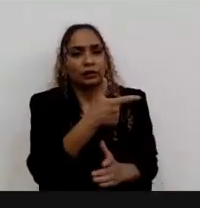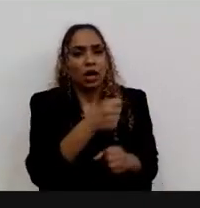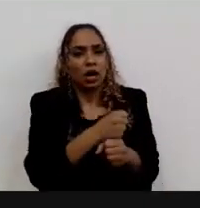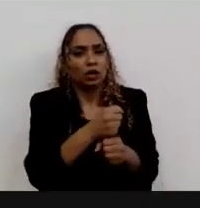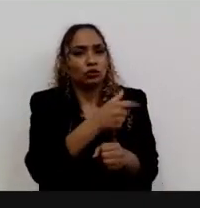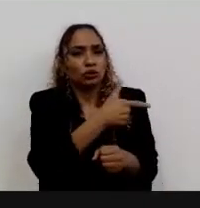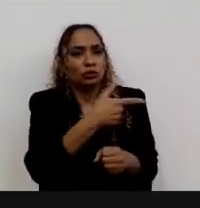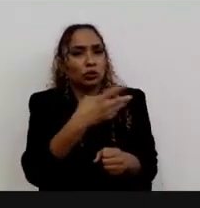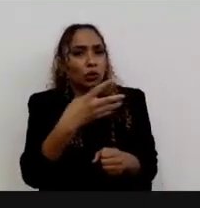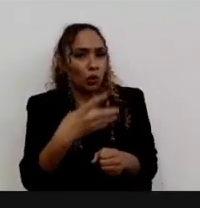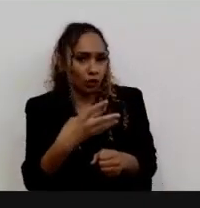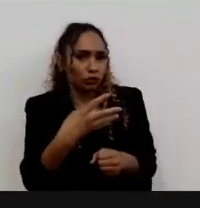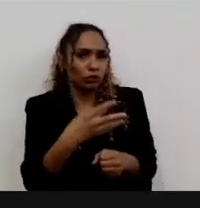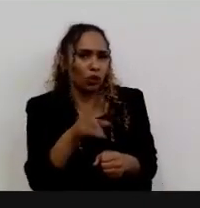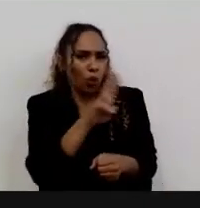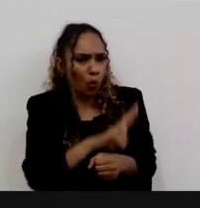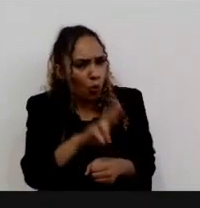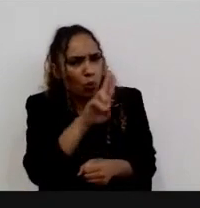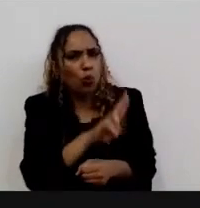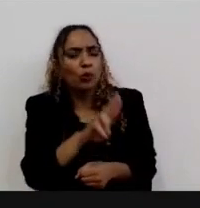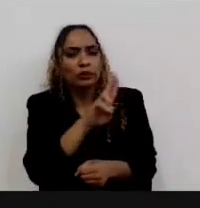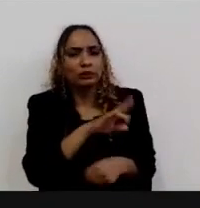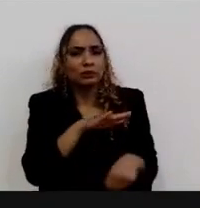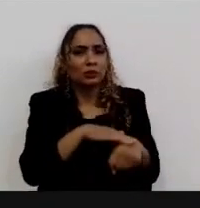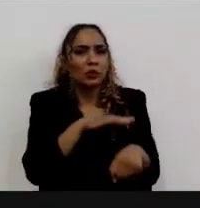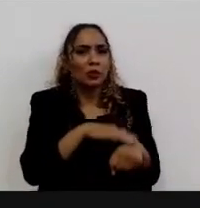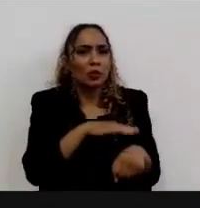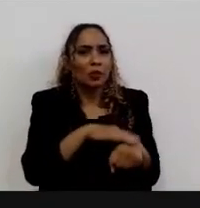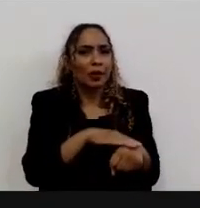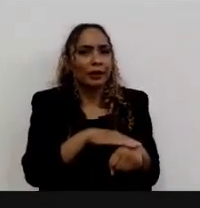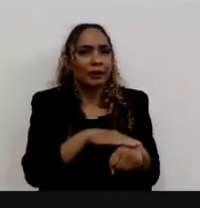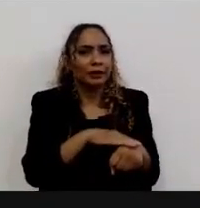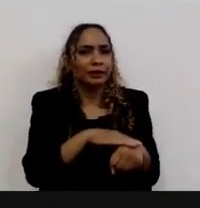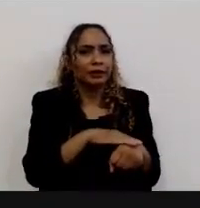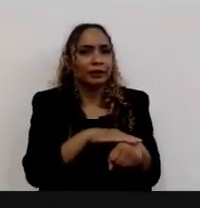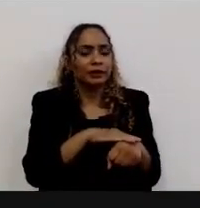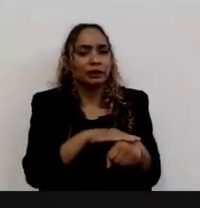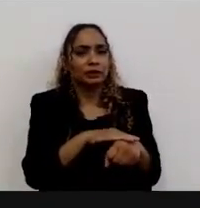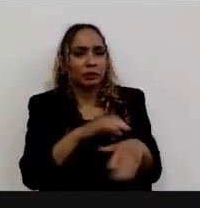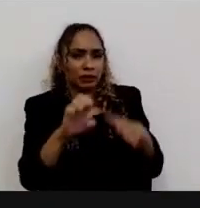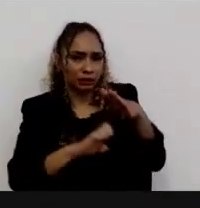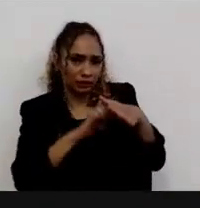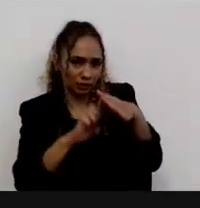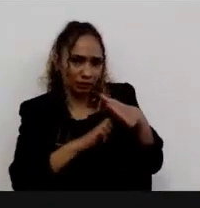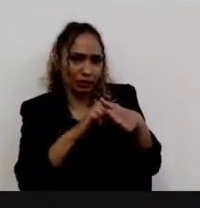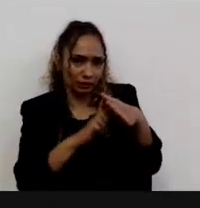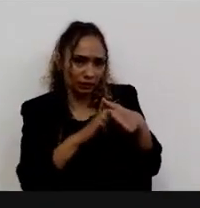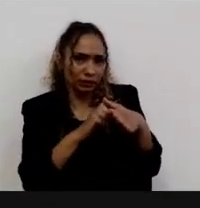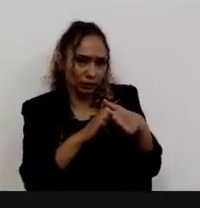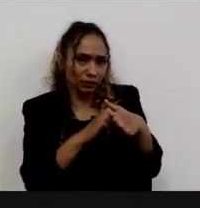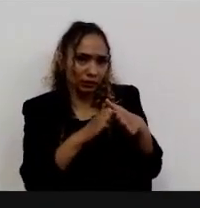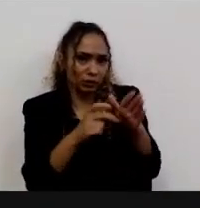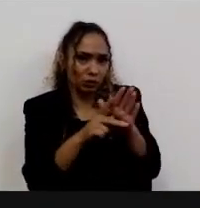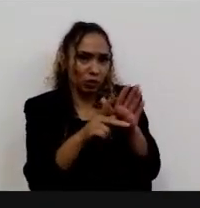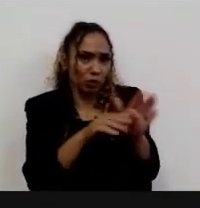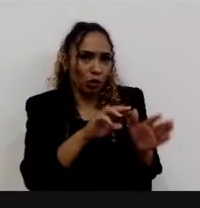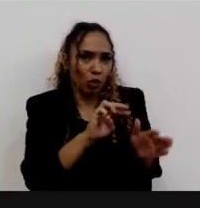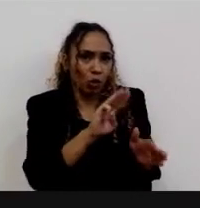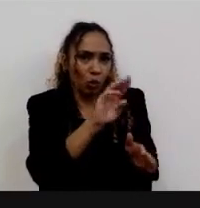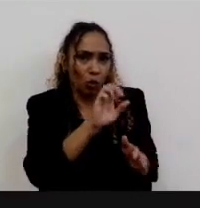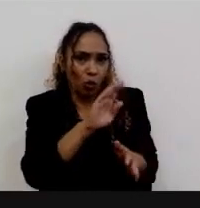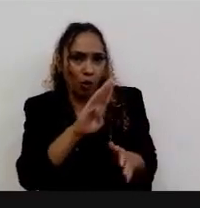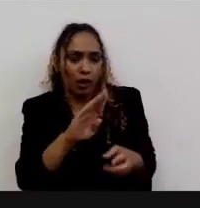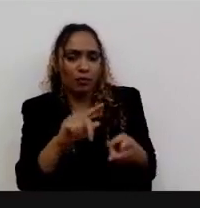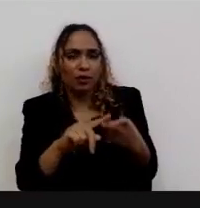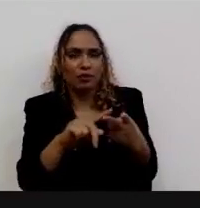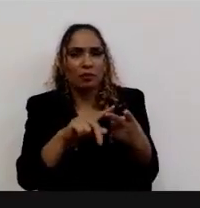e é a ferramenta mais amplamente utilizada, pelos órgãos, pelas empresas de automação web, né? Playwright é uma